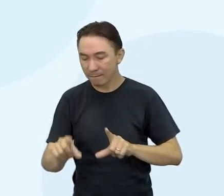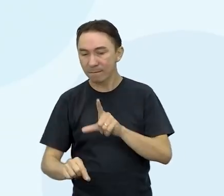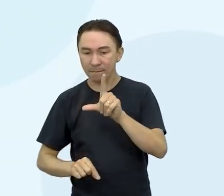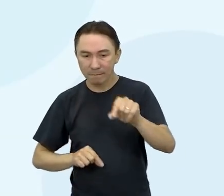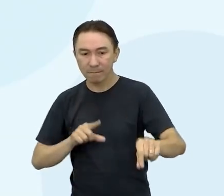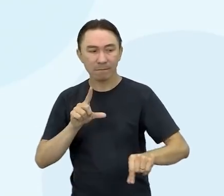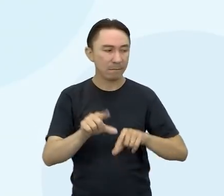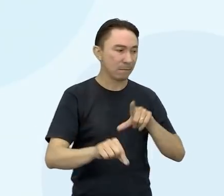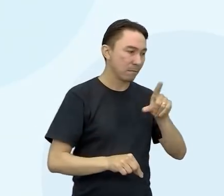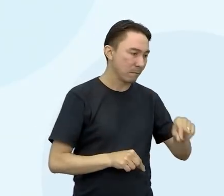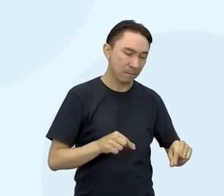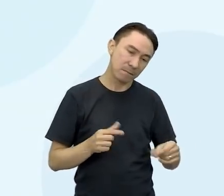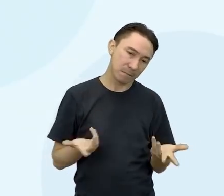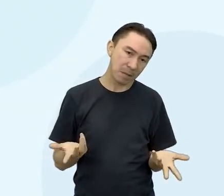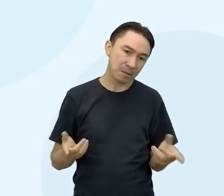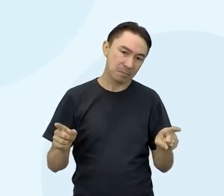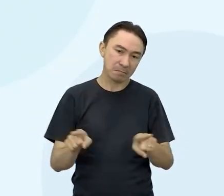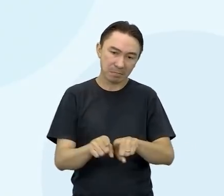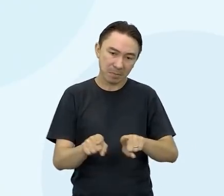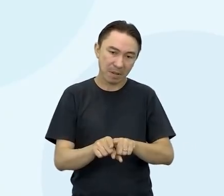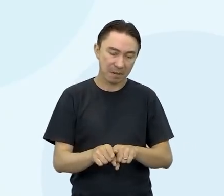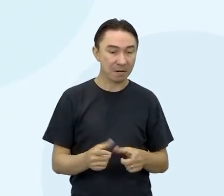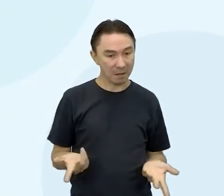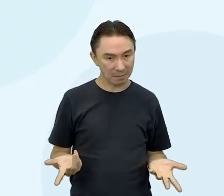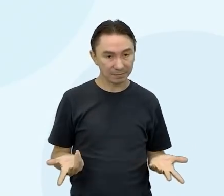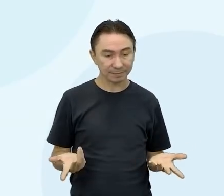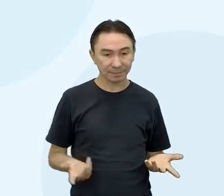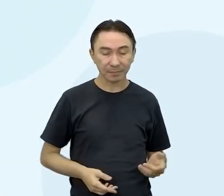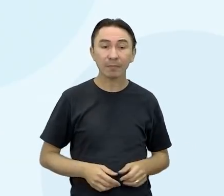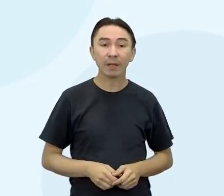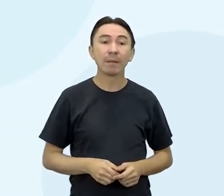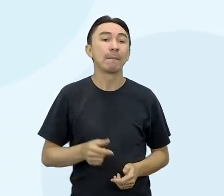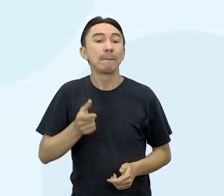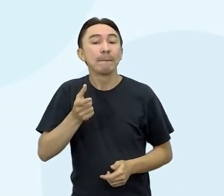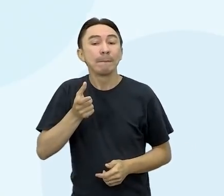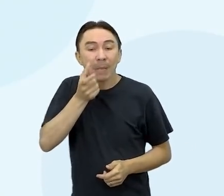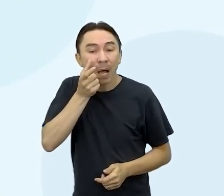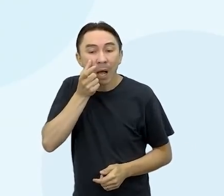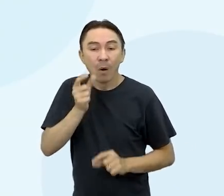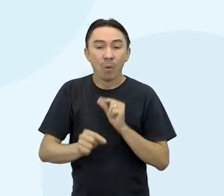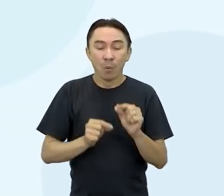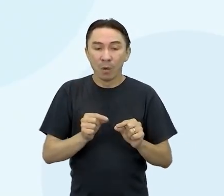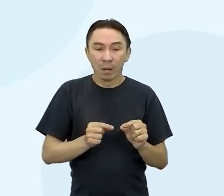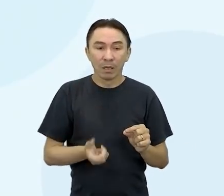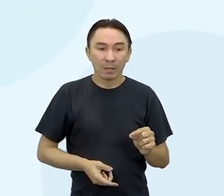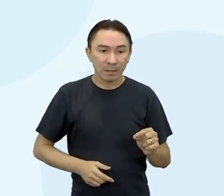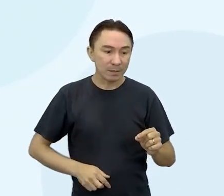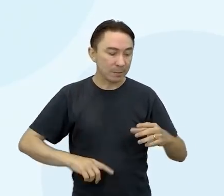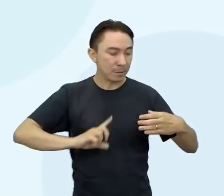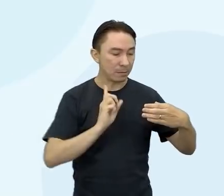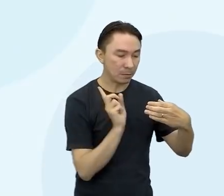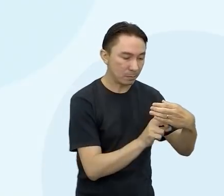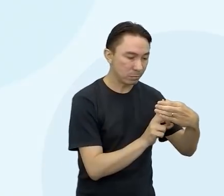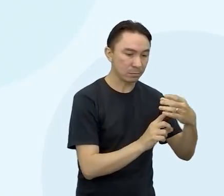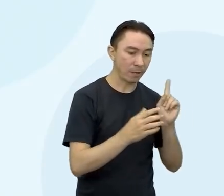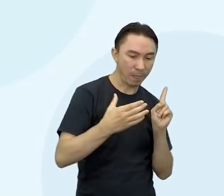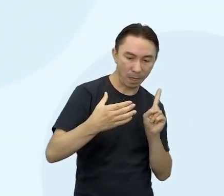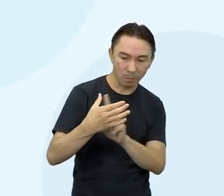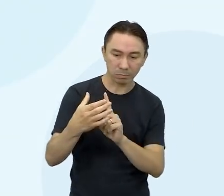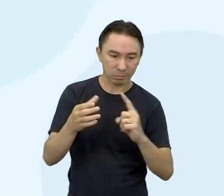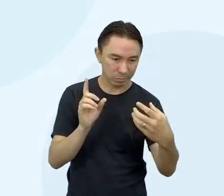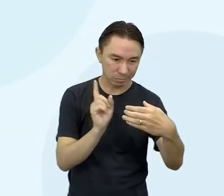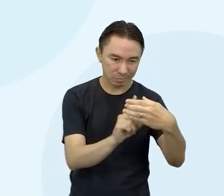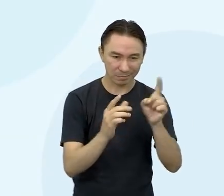ciências humanas. E o mais interessante é que esses agrupamentos eles podem promover um engajamento maior dos estudantes,